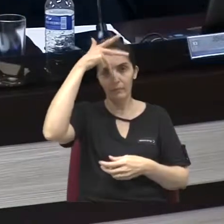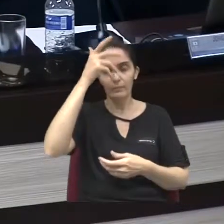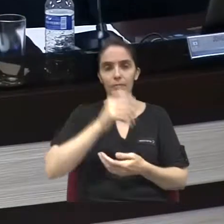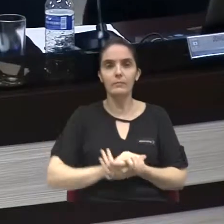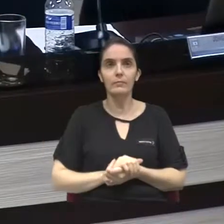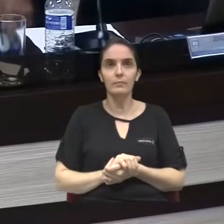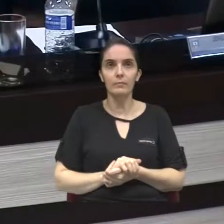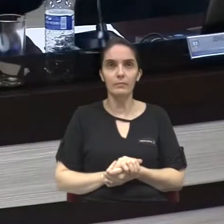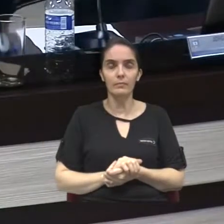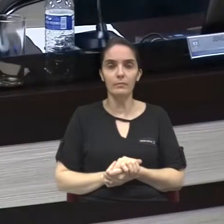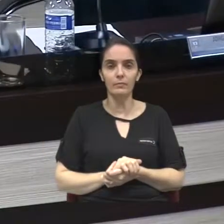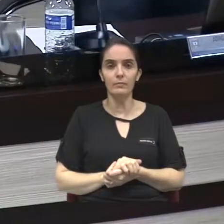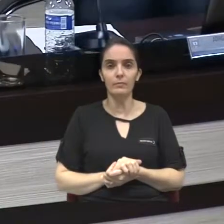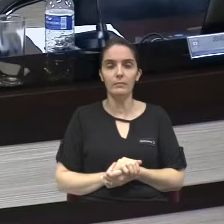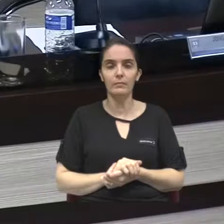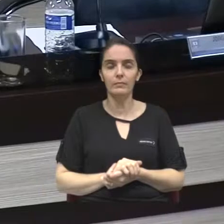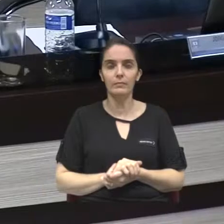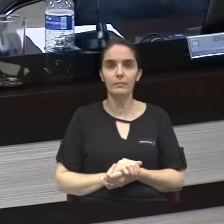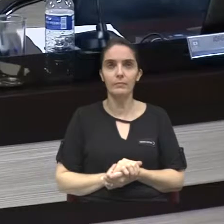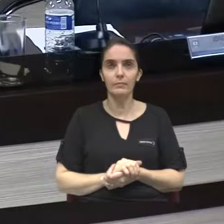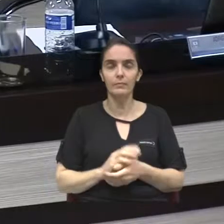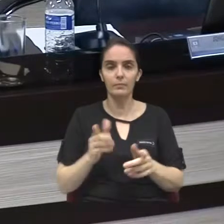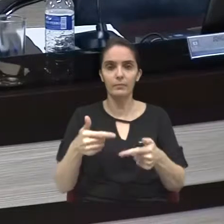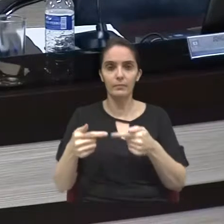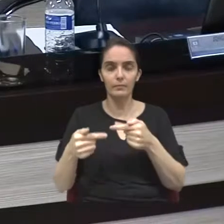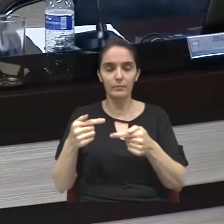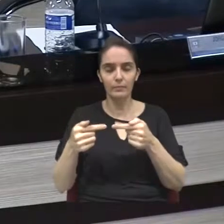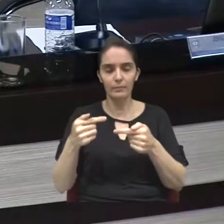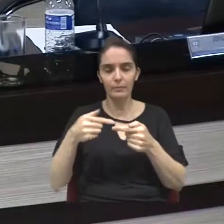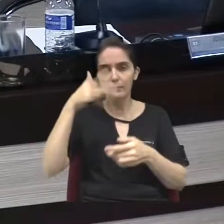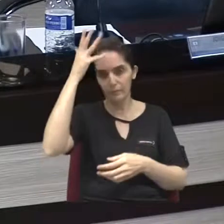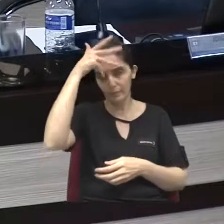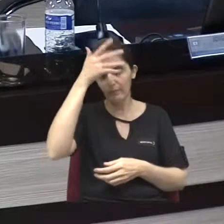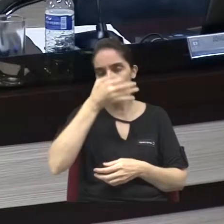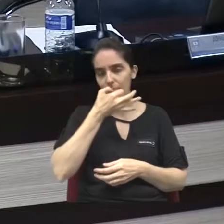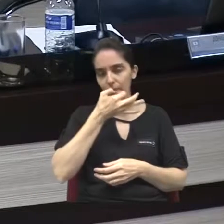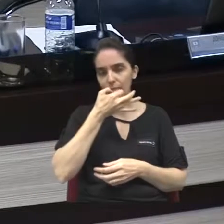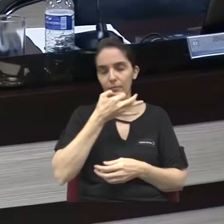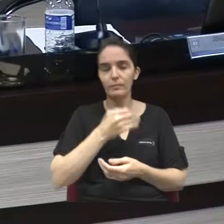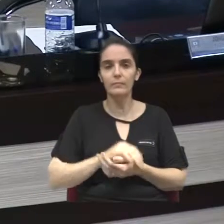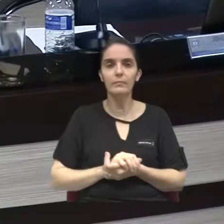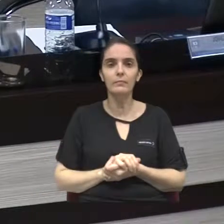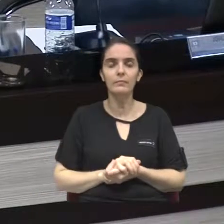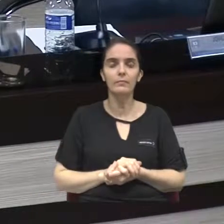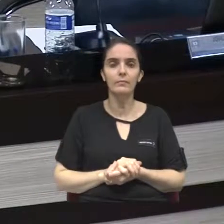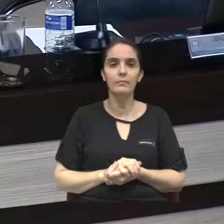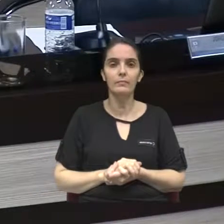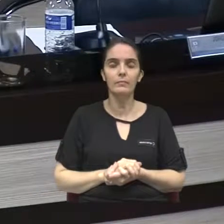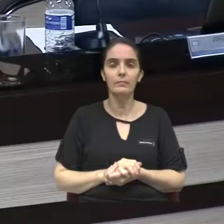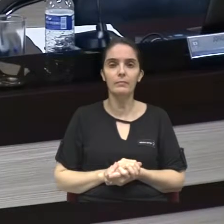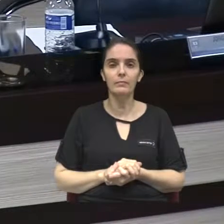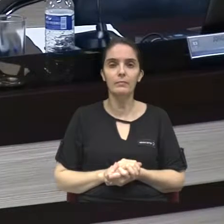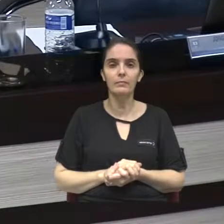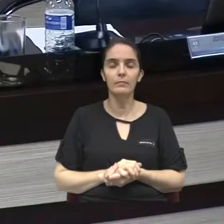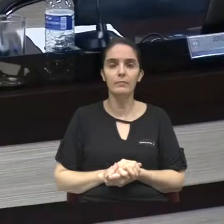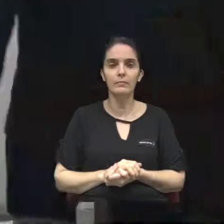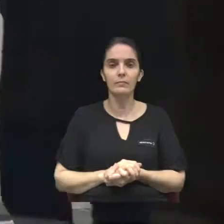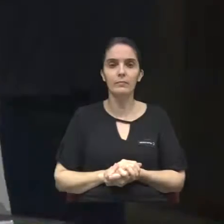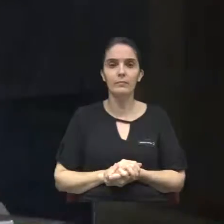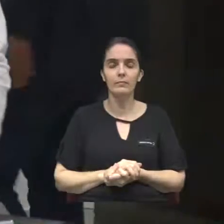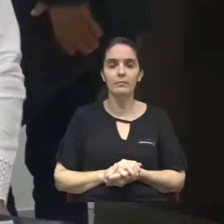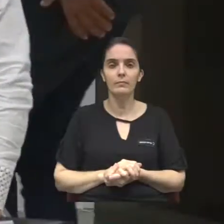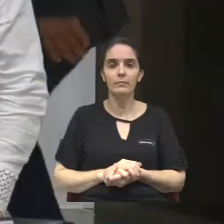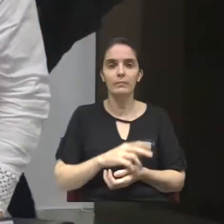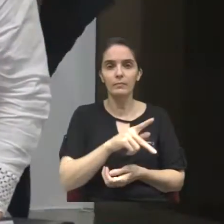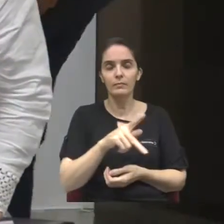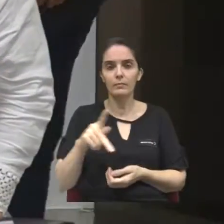moção 141/19 está em discussão. Para discutir a moção, vereadora Érica Tanque. Senhor presidente